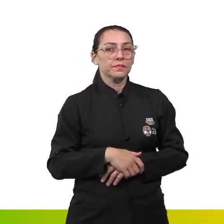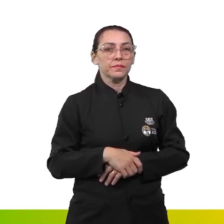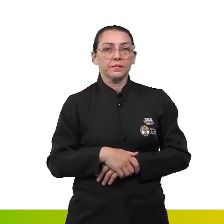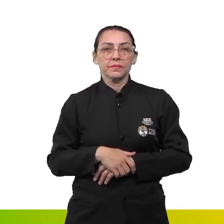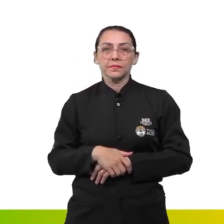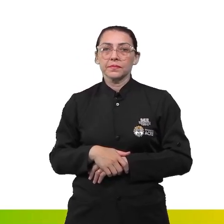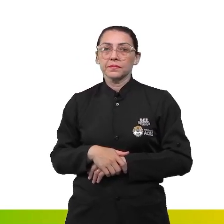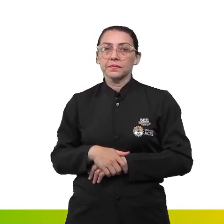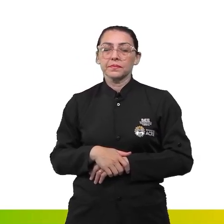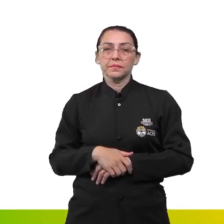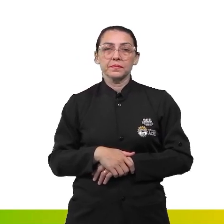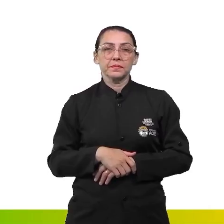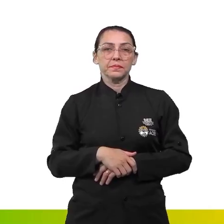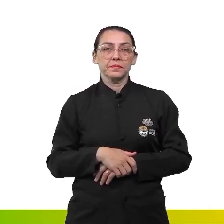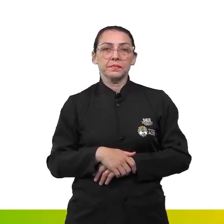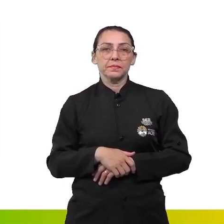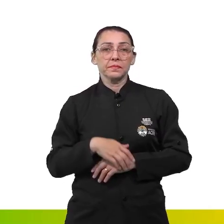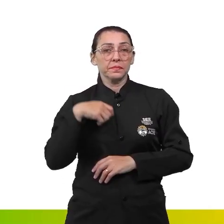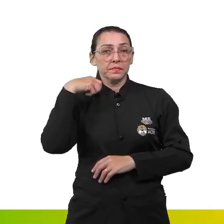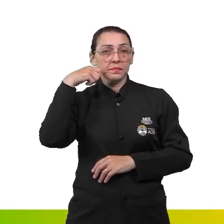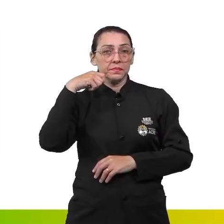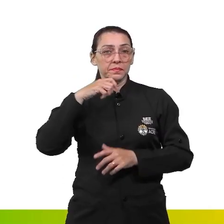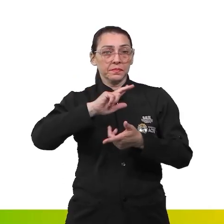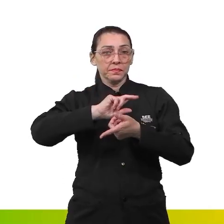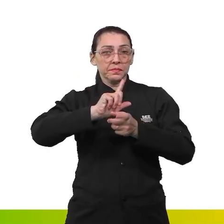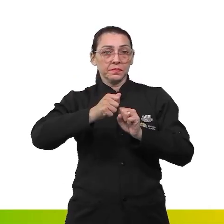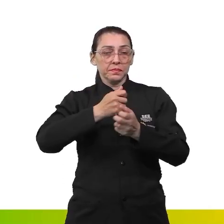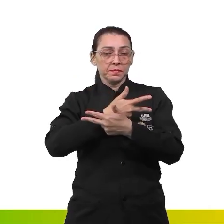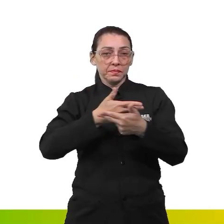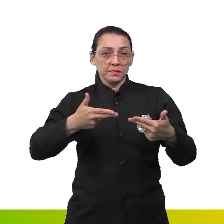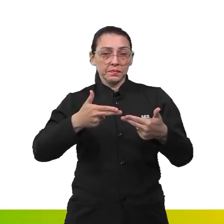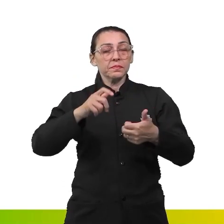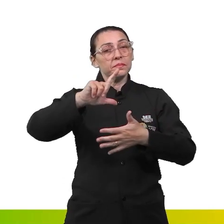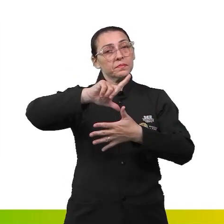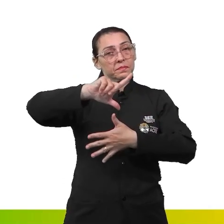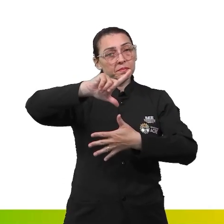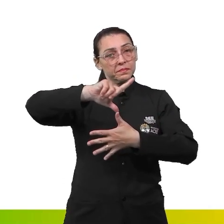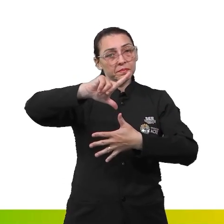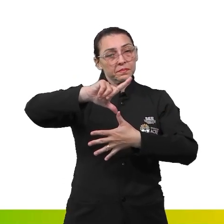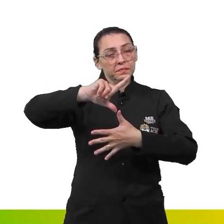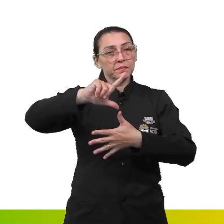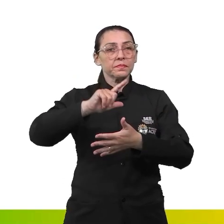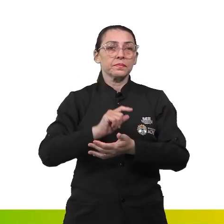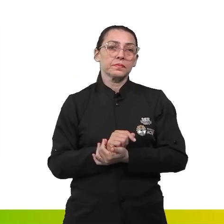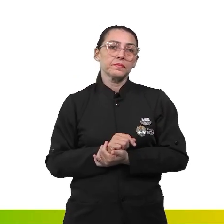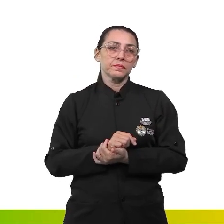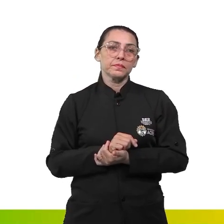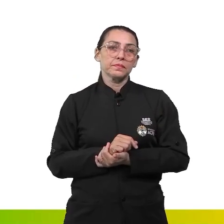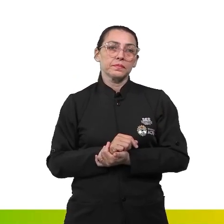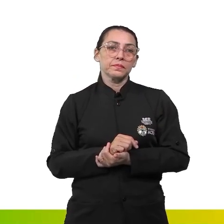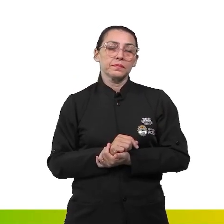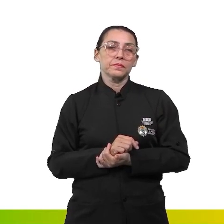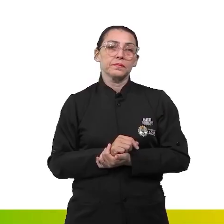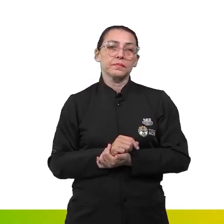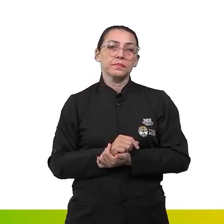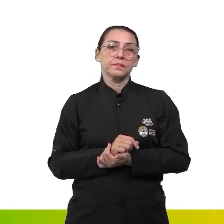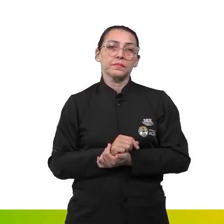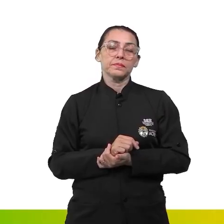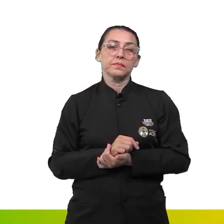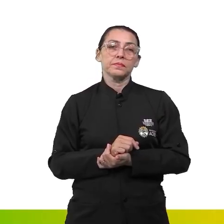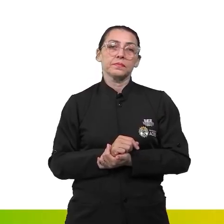E as expressões artísticas aqui latino-americanas? Então, gente, desde as